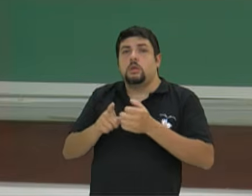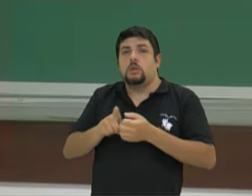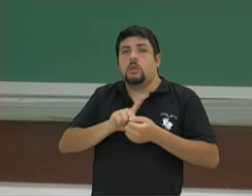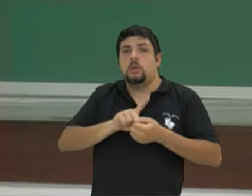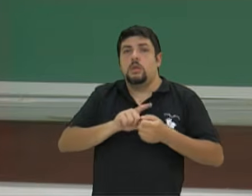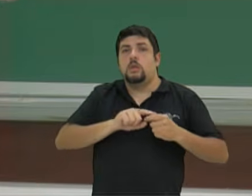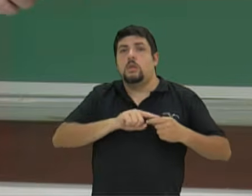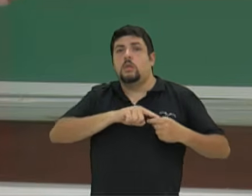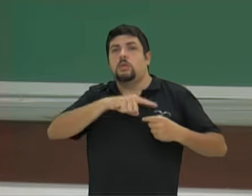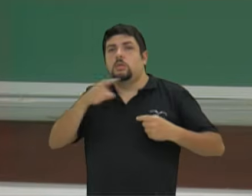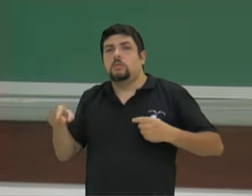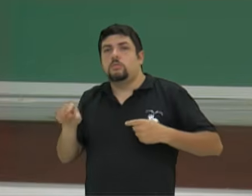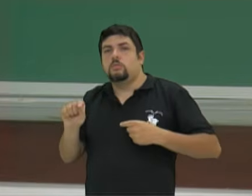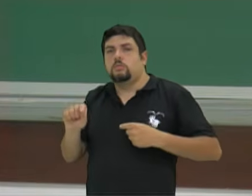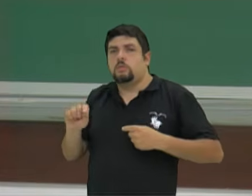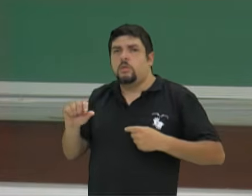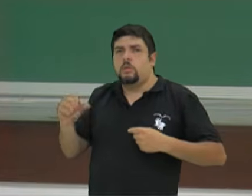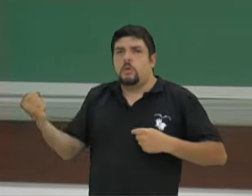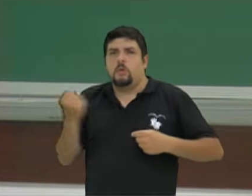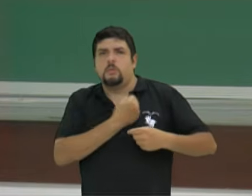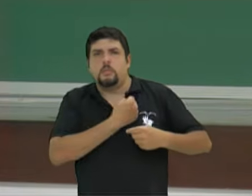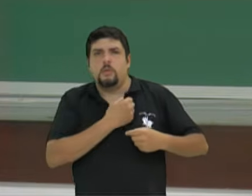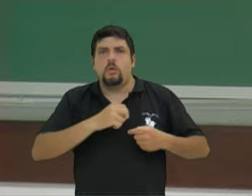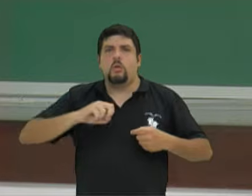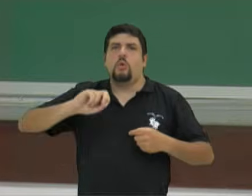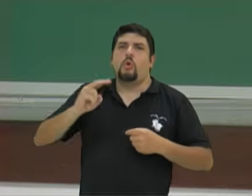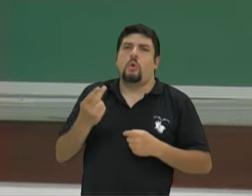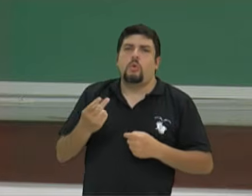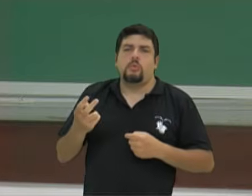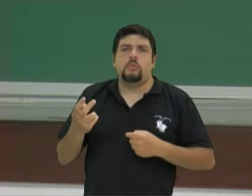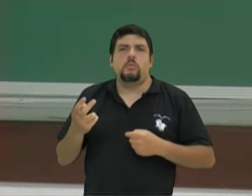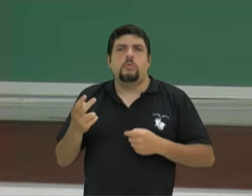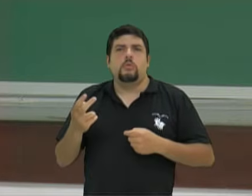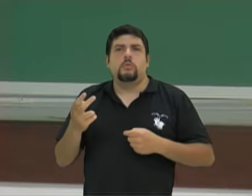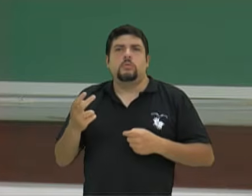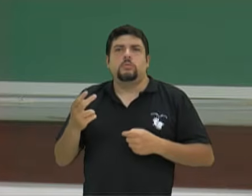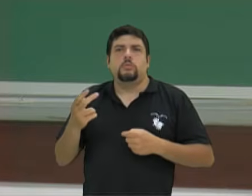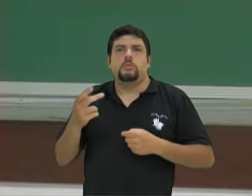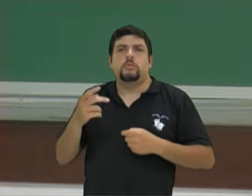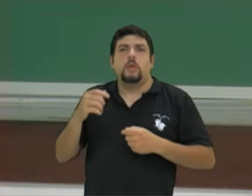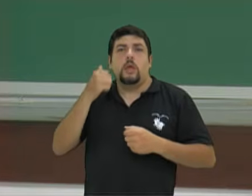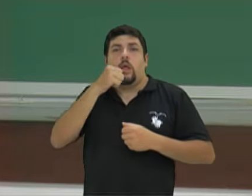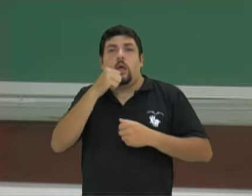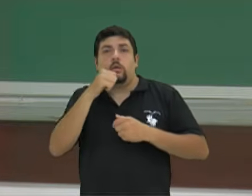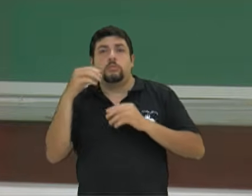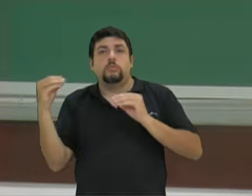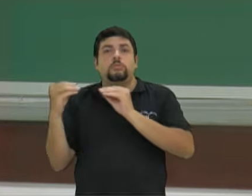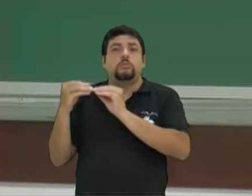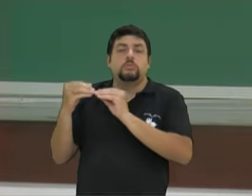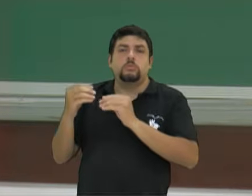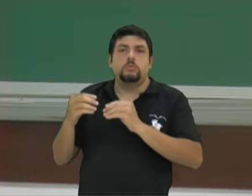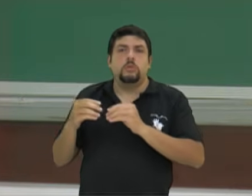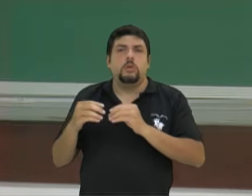vai dar um beijo na menina. Então, ele antevê, ele vê, ele prevê, às vezes ele mostra uma cena lá na frente,